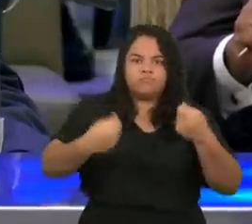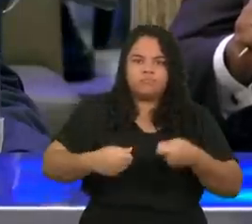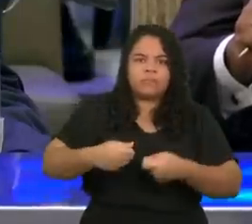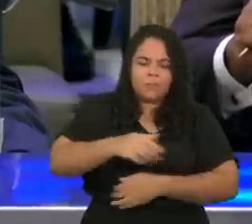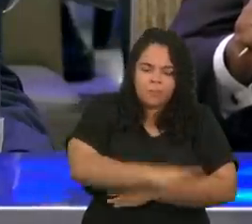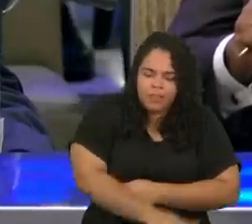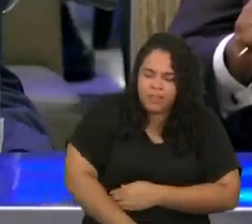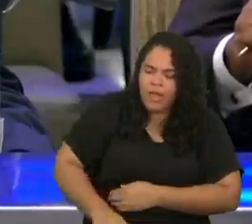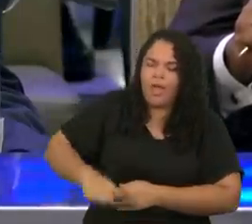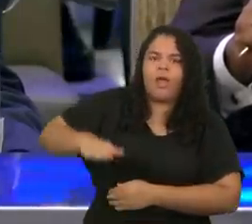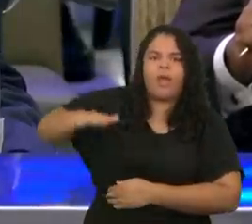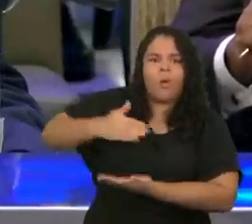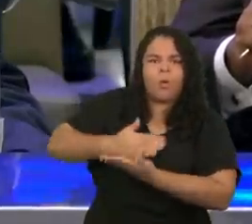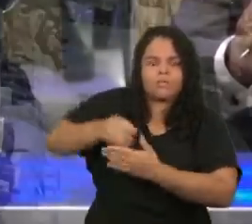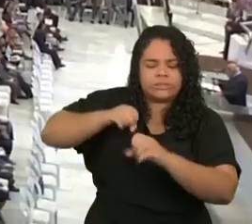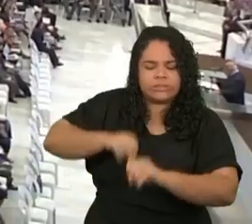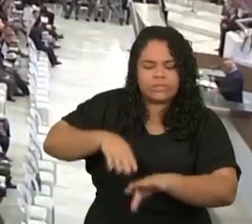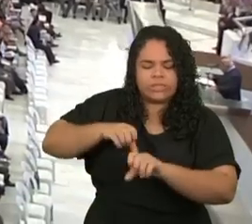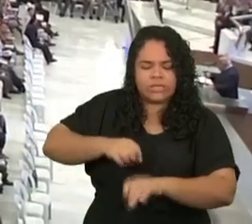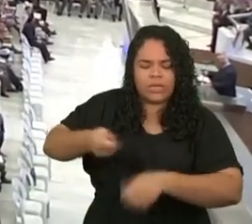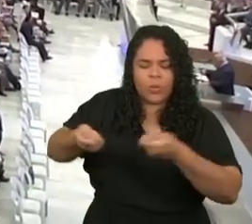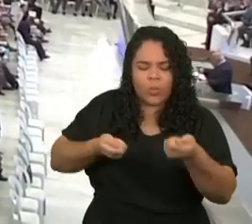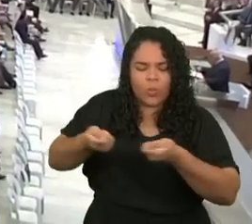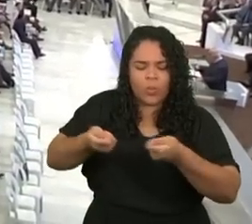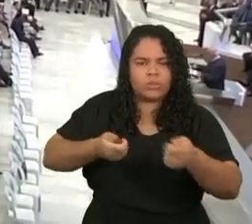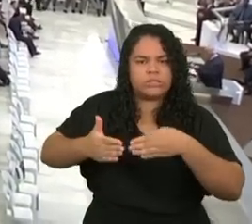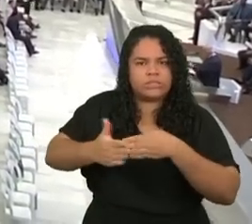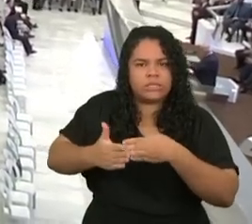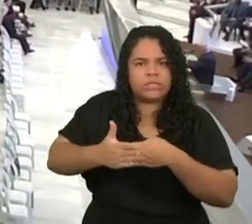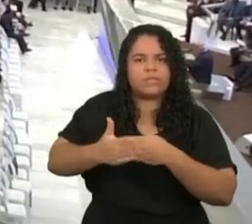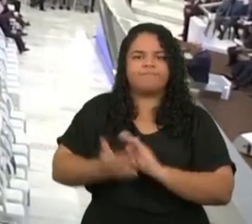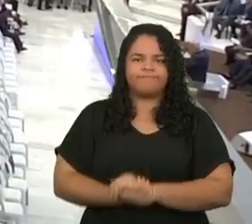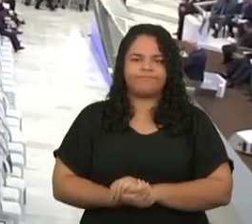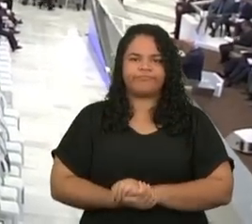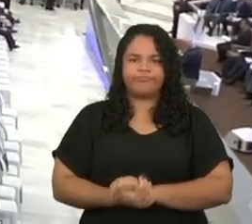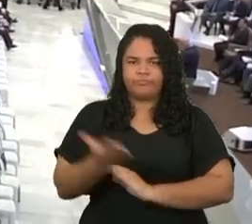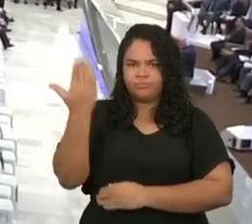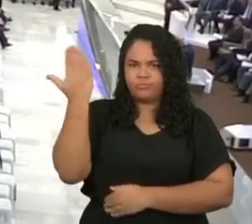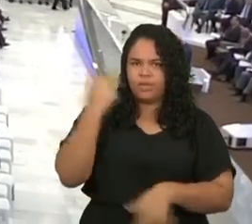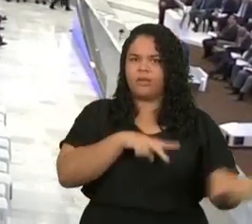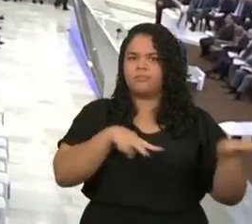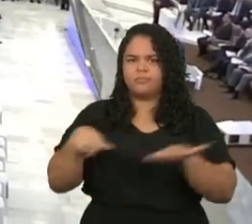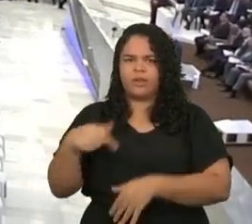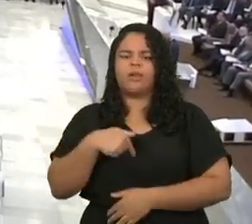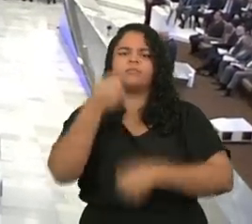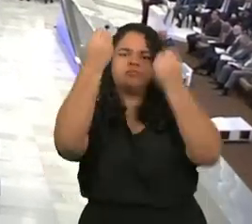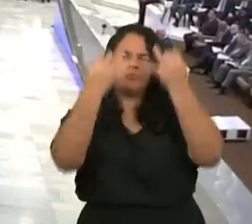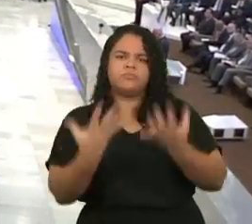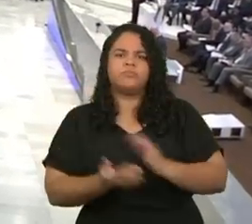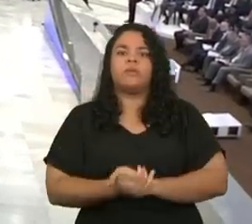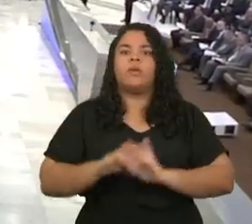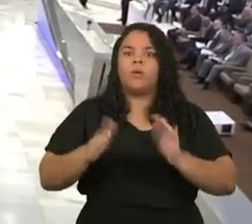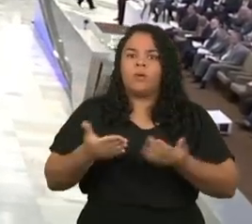limite na terra idade desde o ventre eu disse aqui no culto passado que a criança aprende